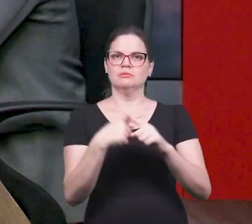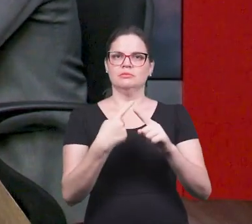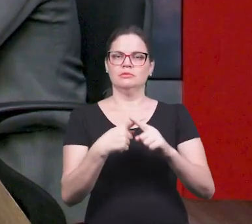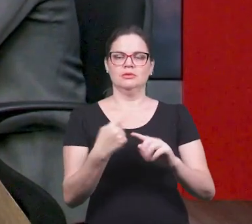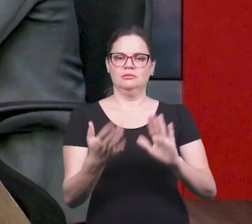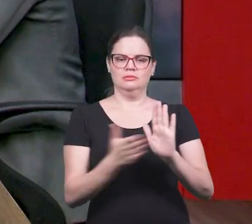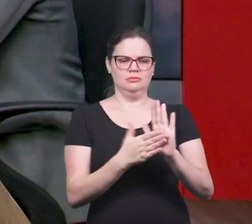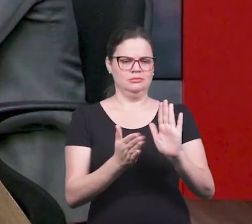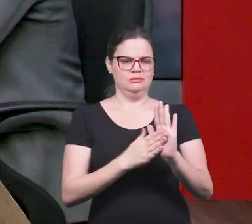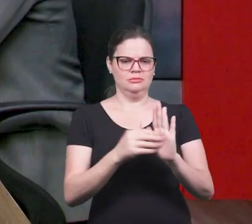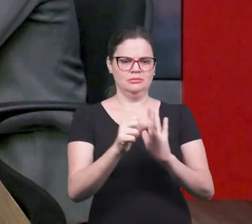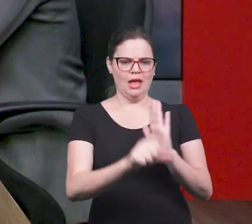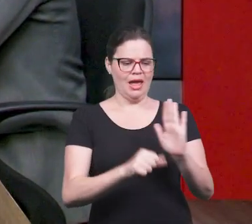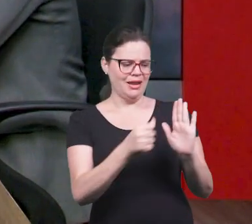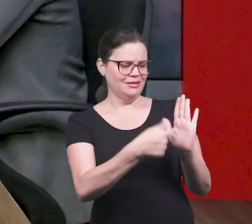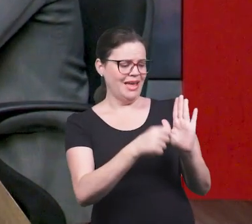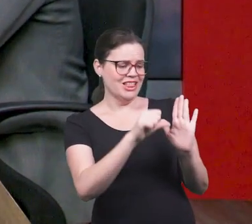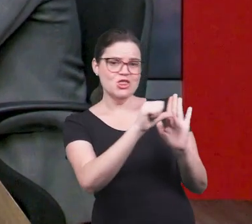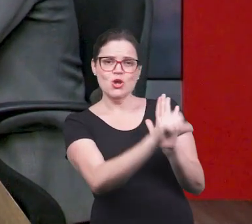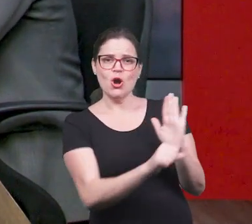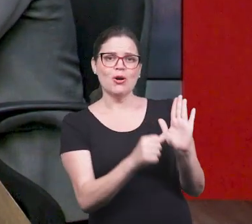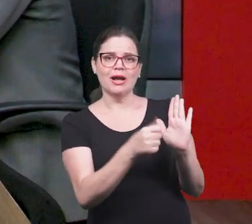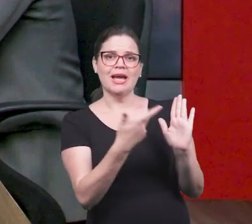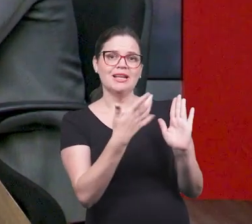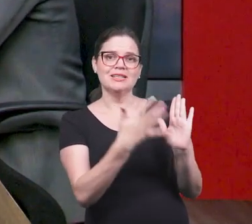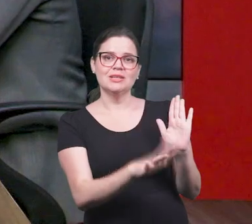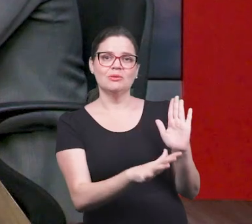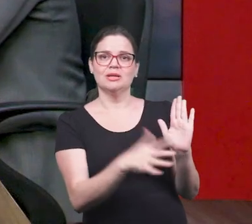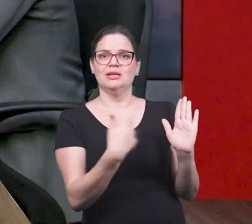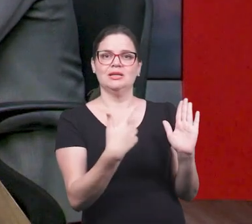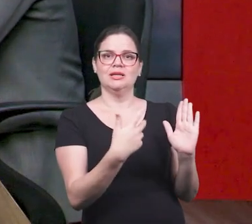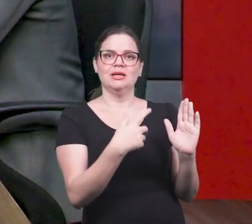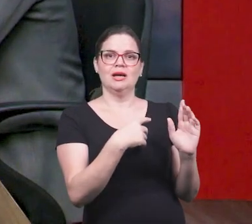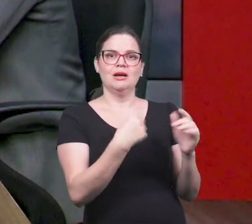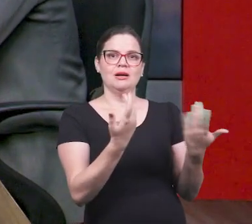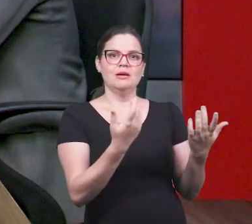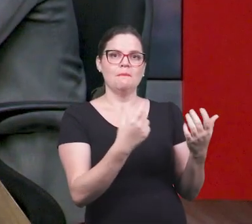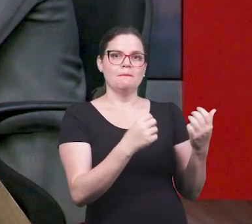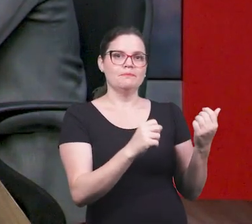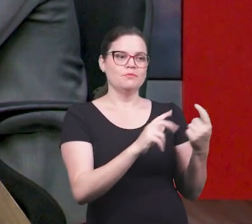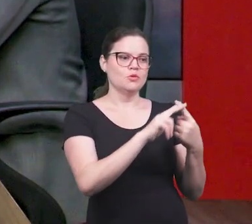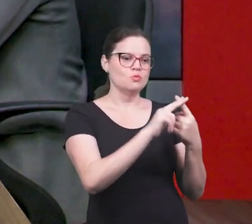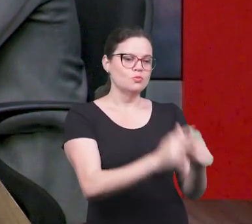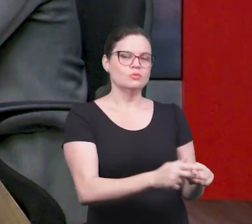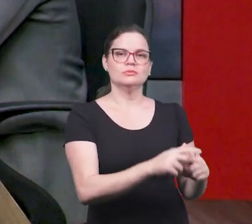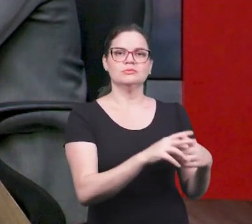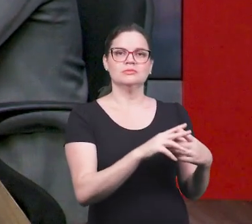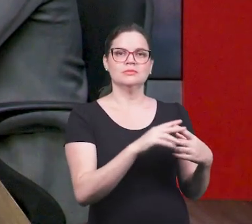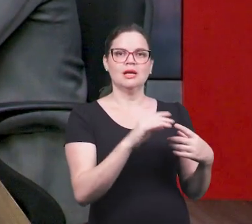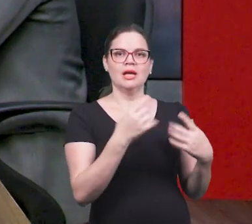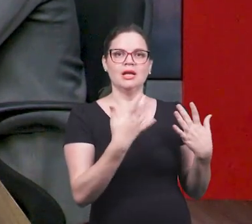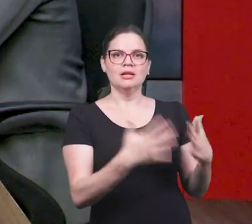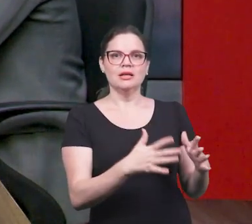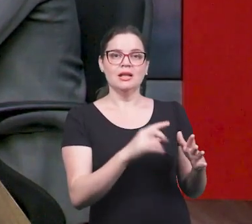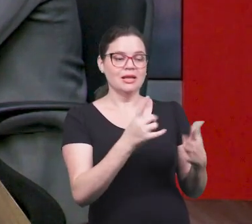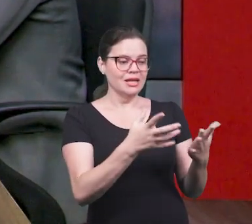é para mudar nada, né? É para melhorar, é para demonstrar, para sinalizar algo. E foram